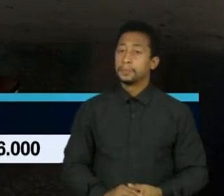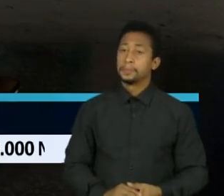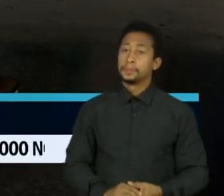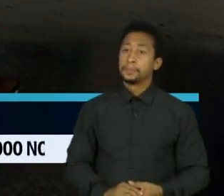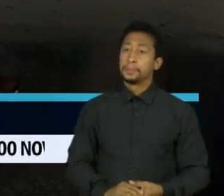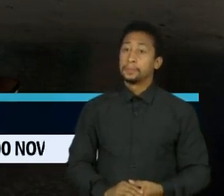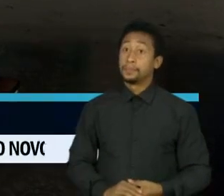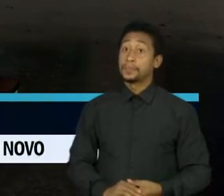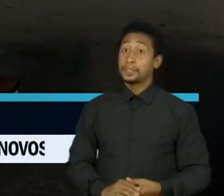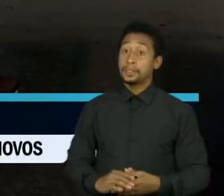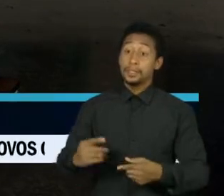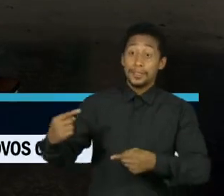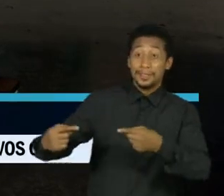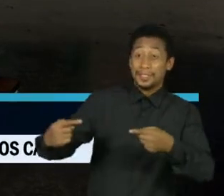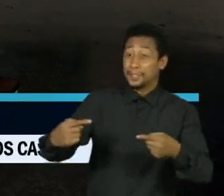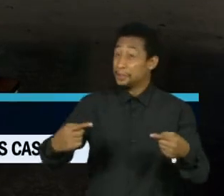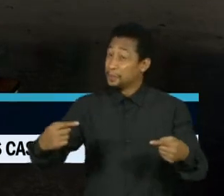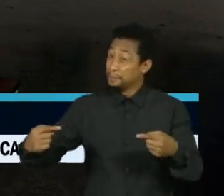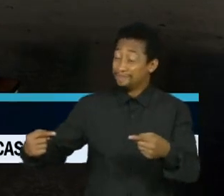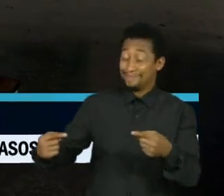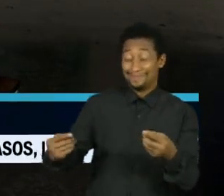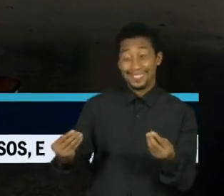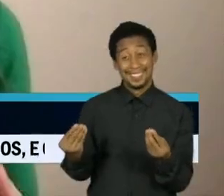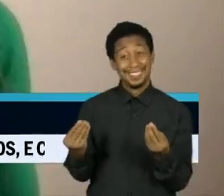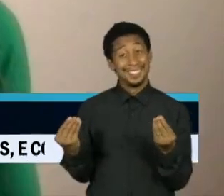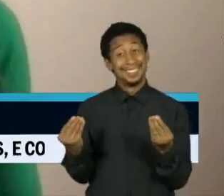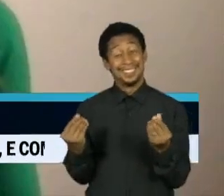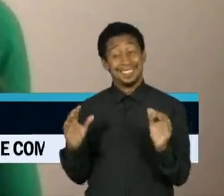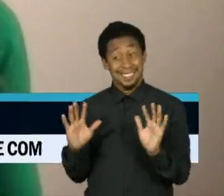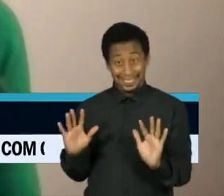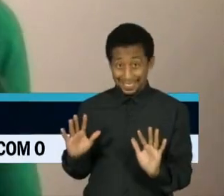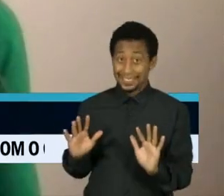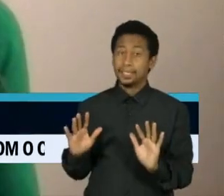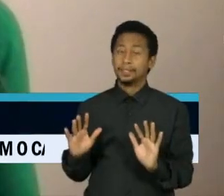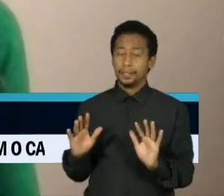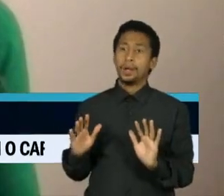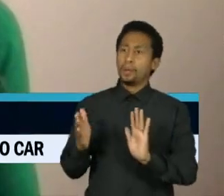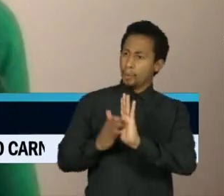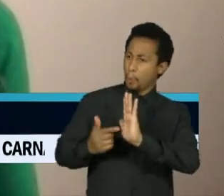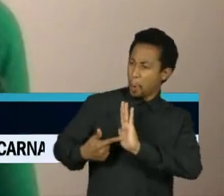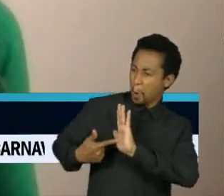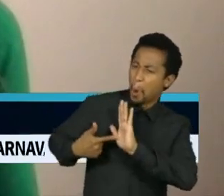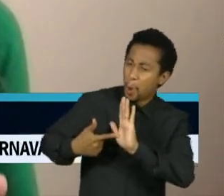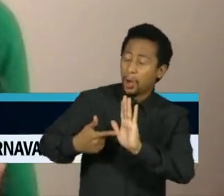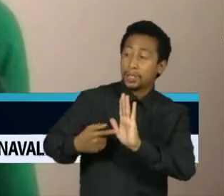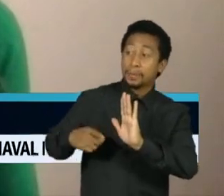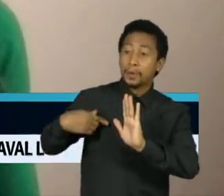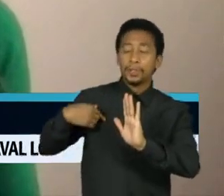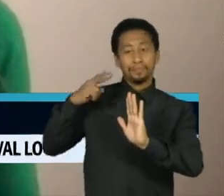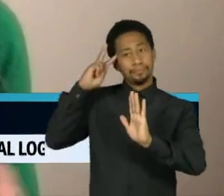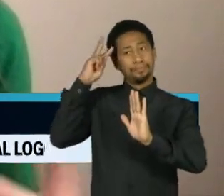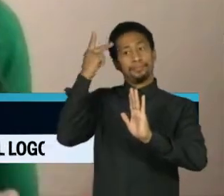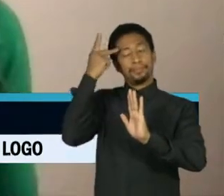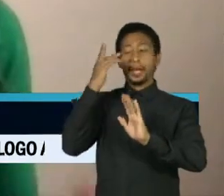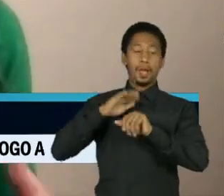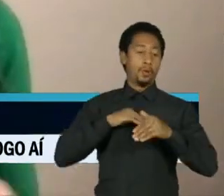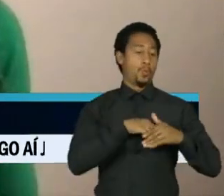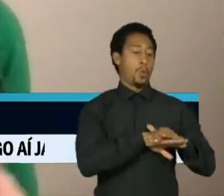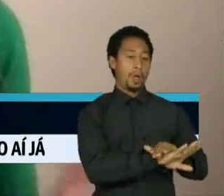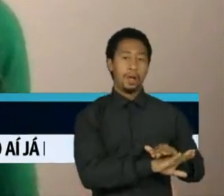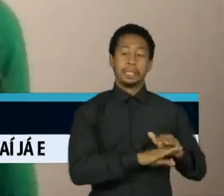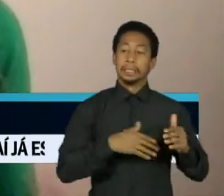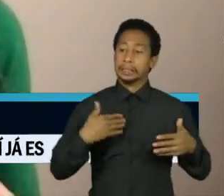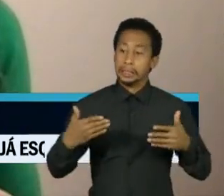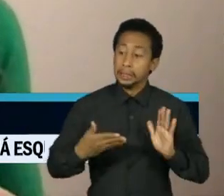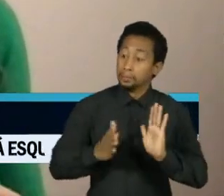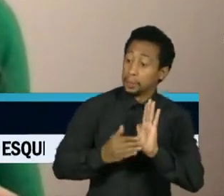Eu acho que essa discussão, de novo, ela vai e vem em momentos muito específicos. Embora o presidente Arthur Lira esteja dizendo